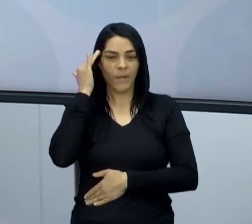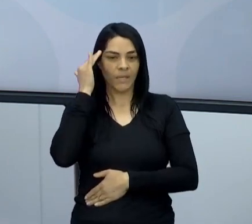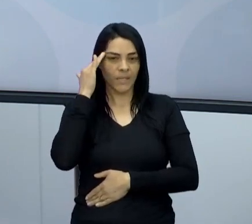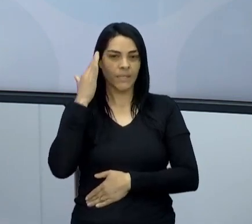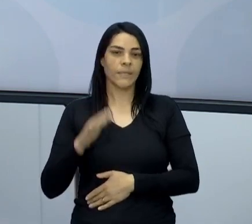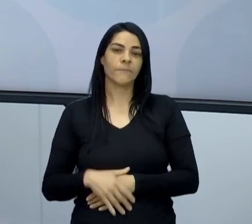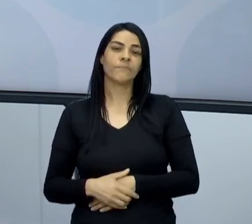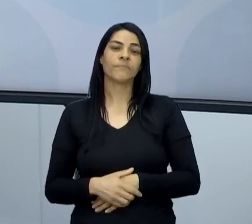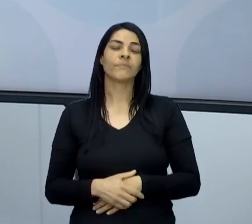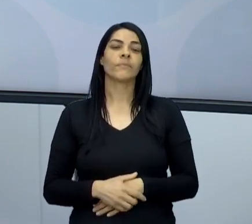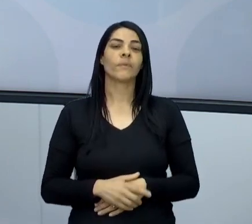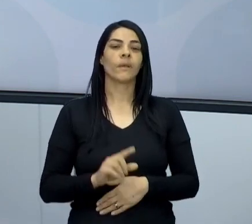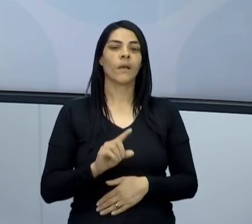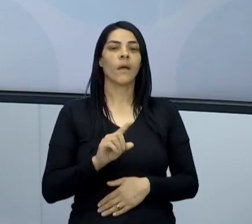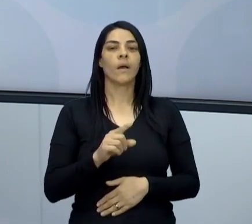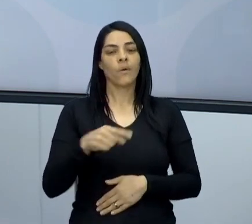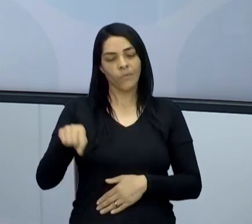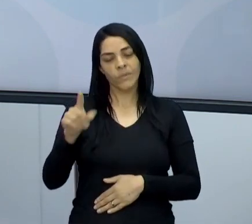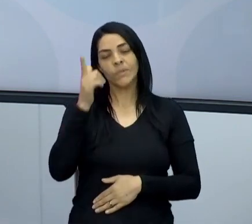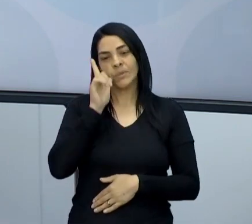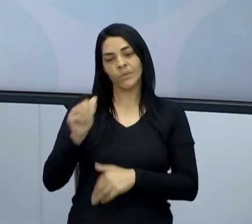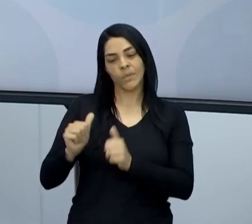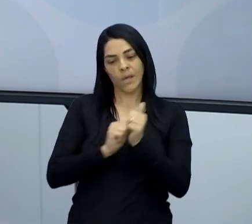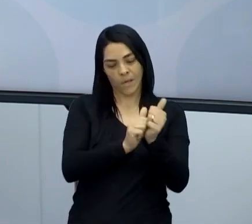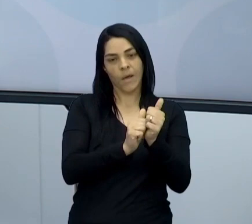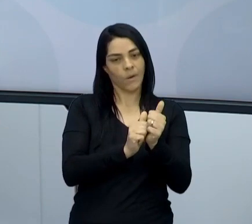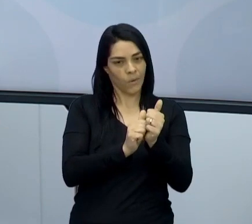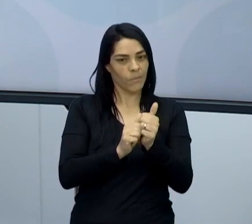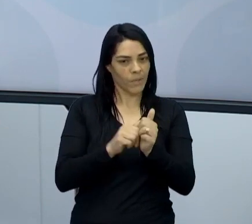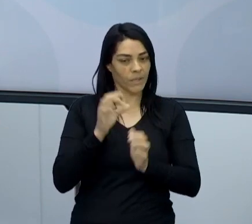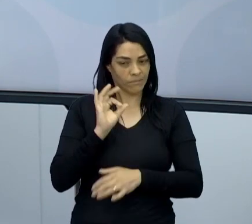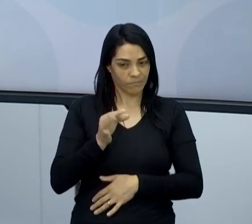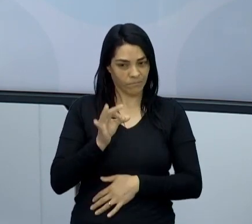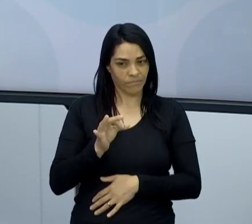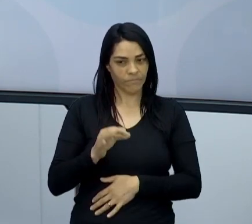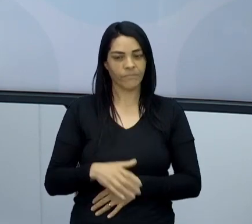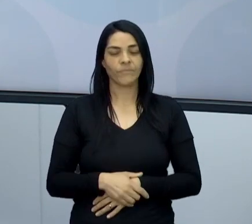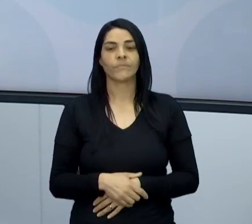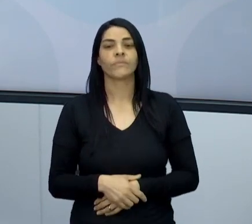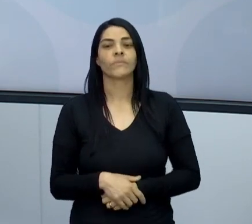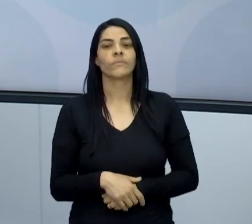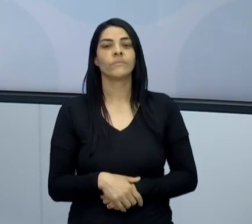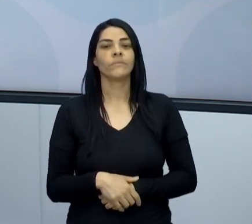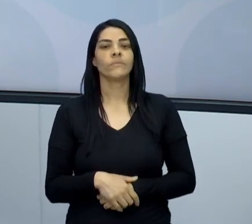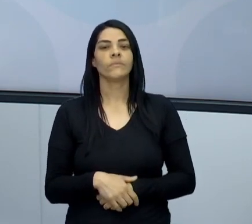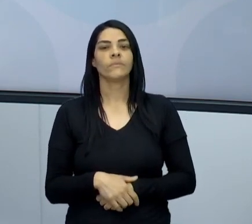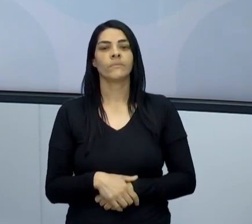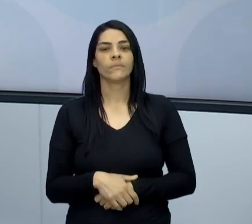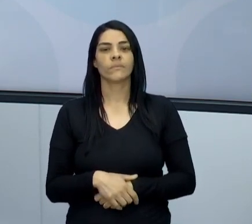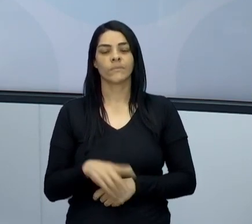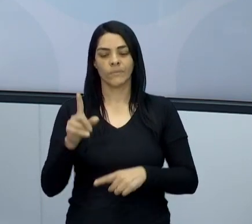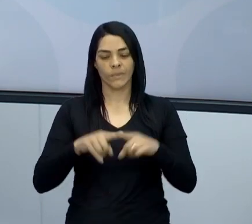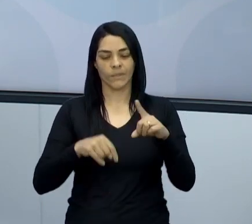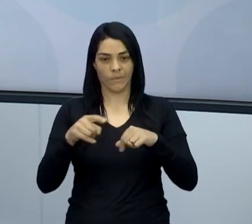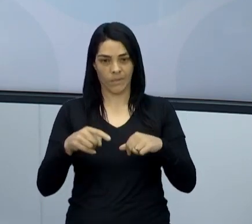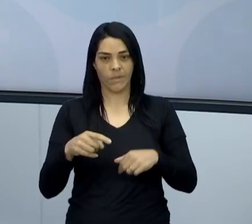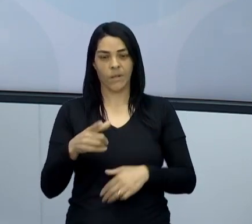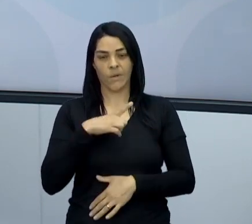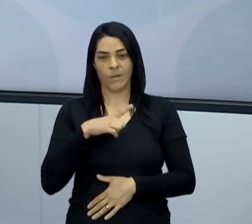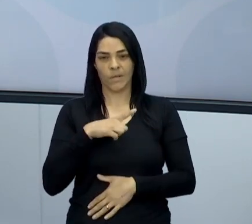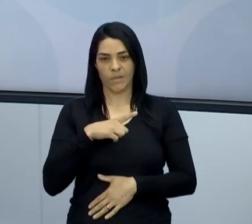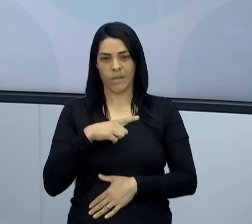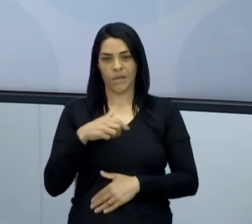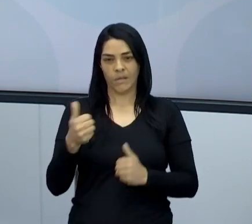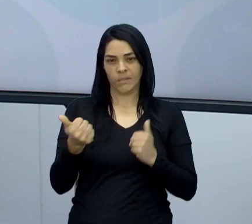você acompanhar tudo que eu vou falar aqui direitinho, sem nenhum problema, tá bom? Que eu não vou ficar retomando. Mas no material que você tem de apoio,